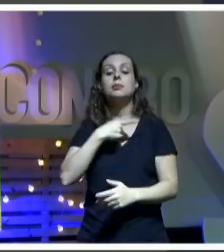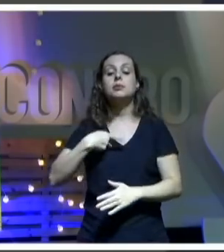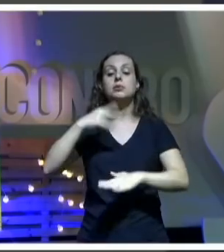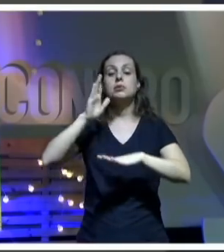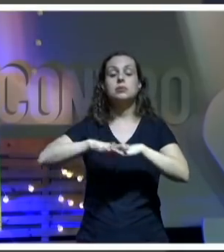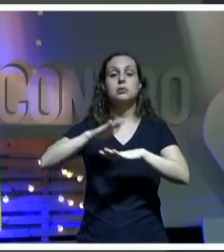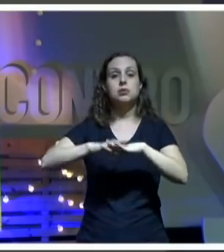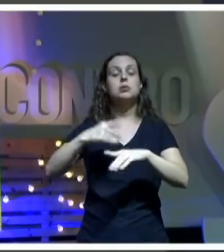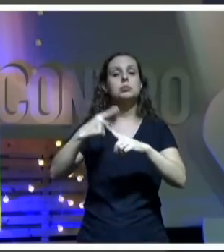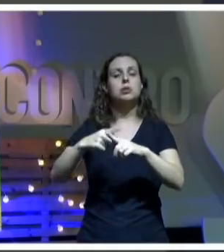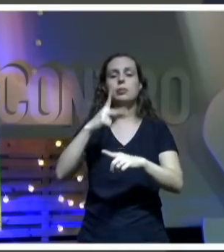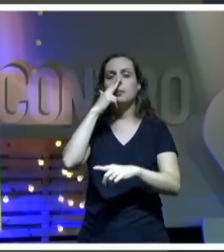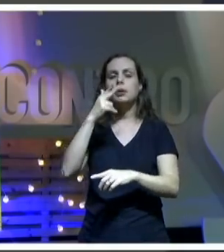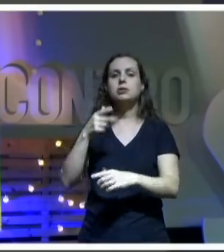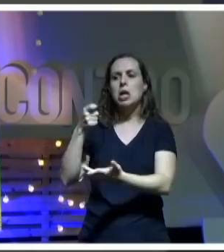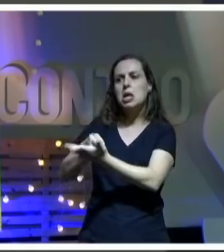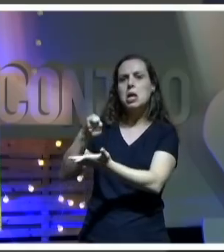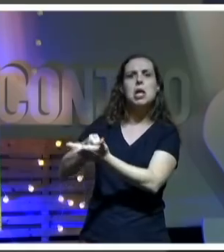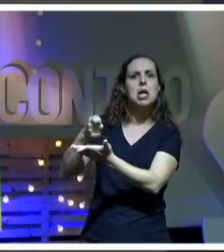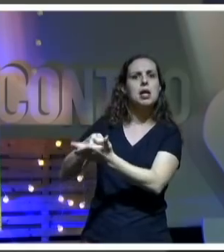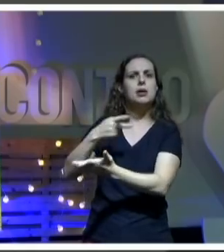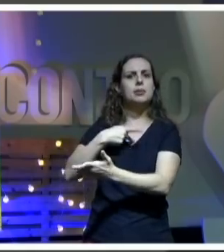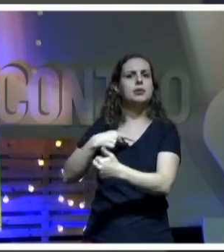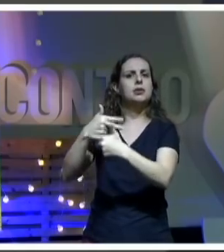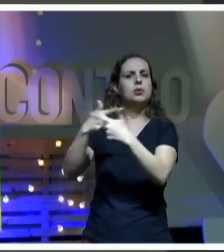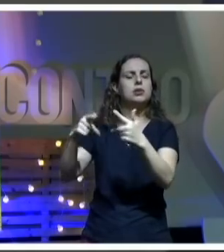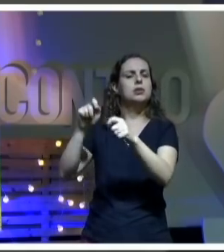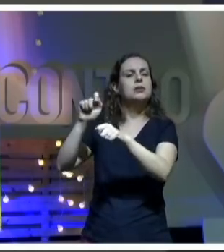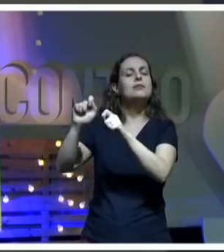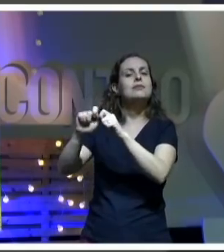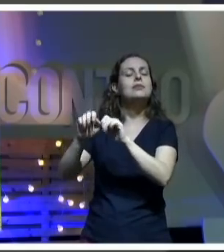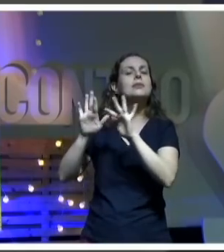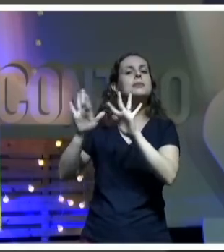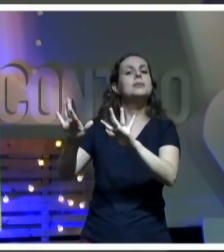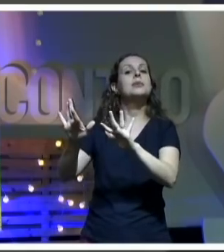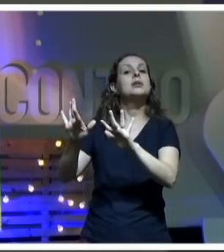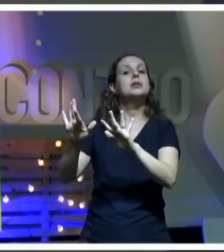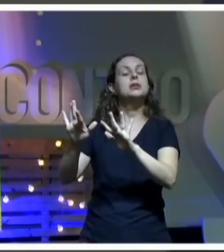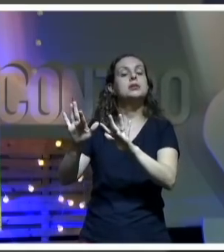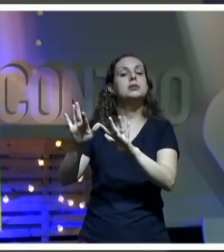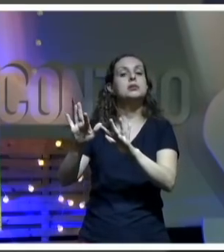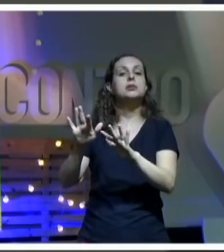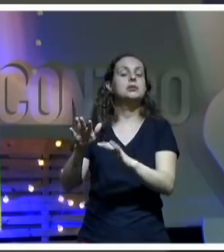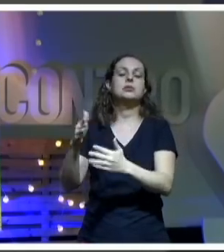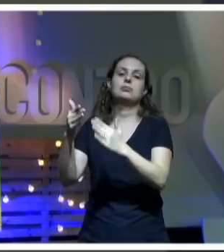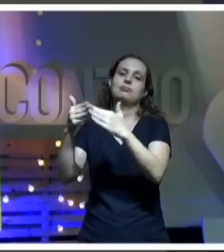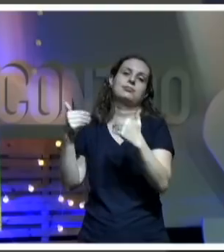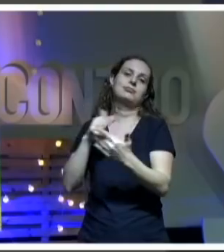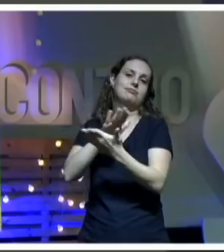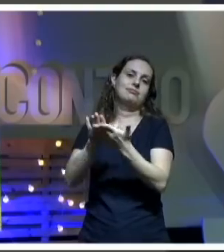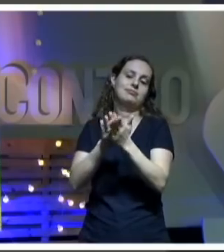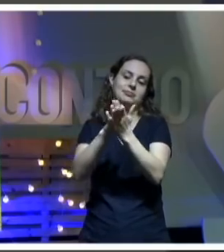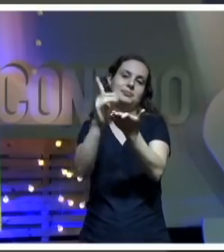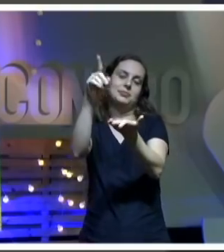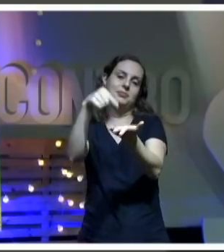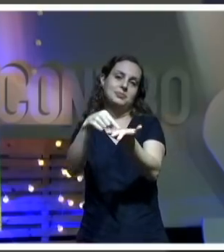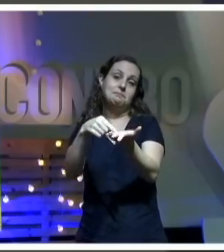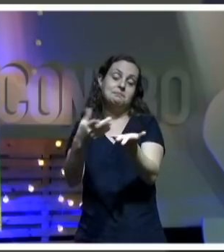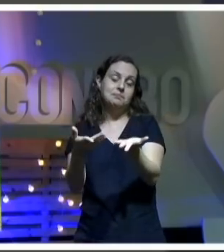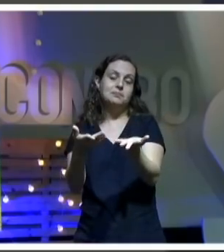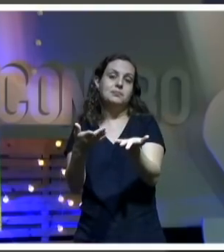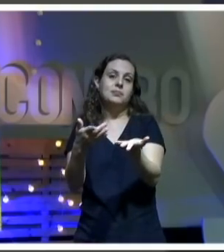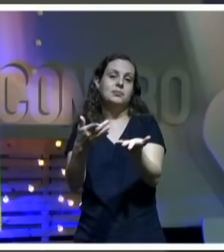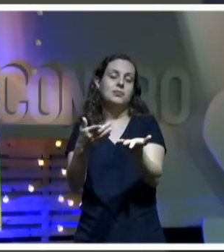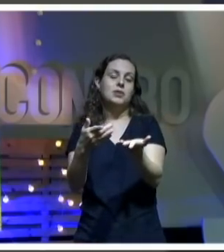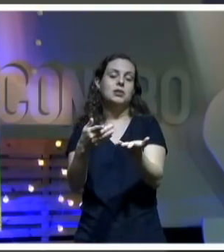com assuntos burocráticos tecnológicos administrativos e não se alegra ao investir ou com